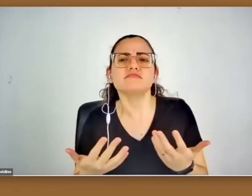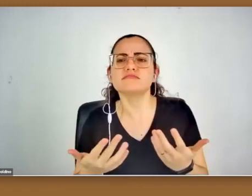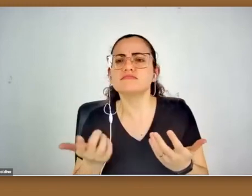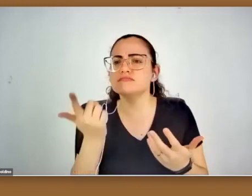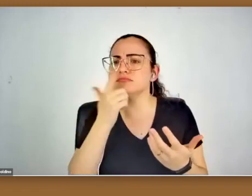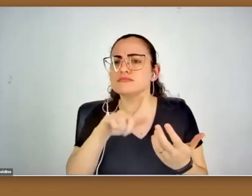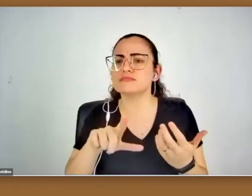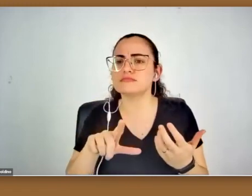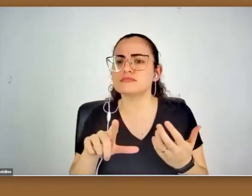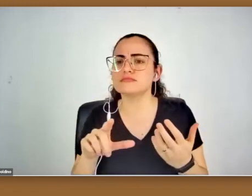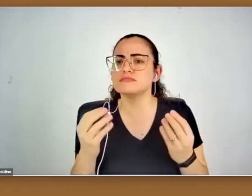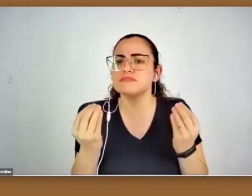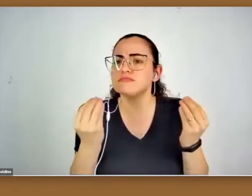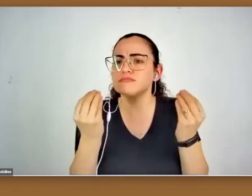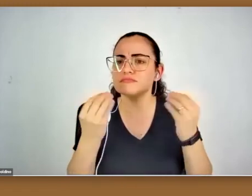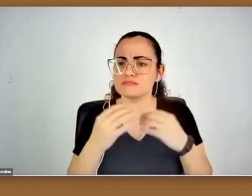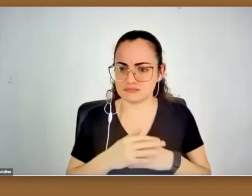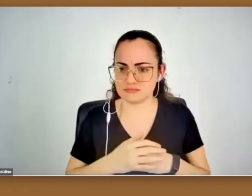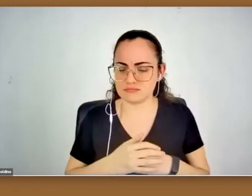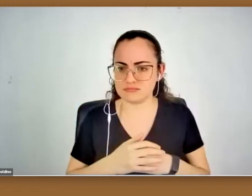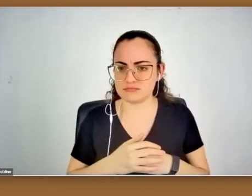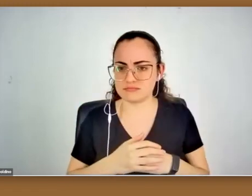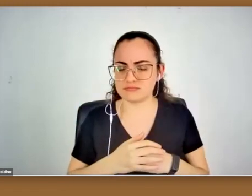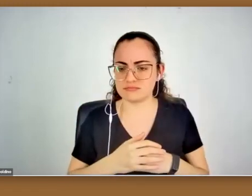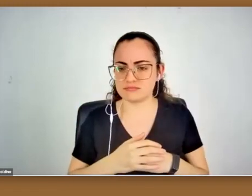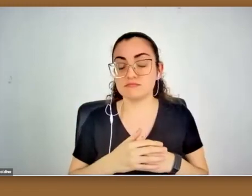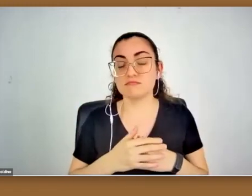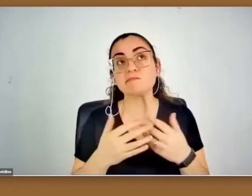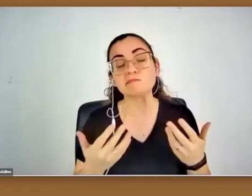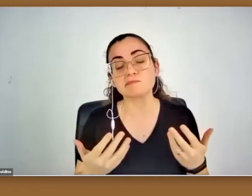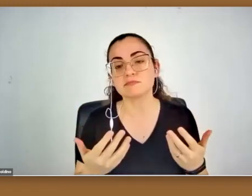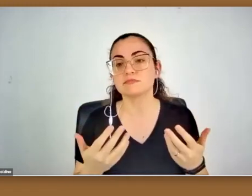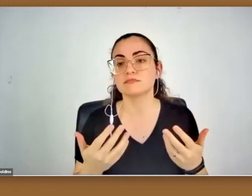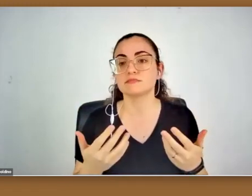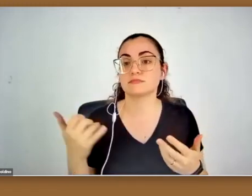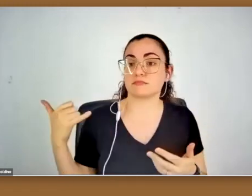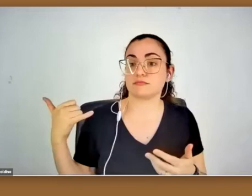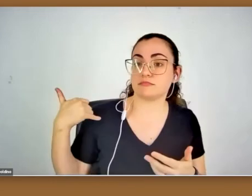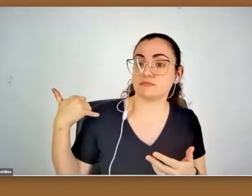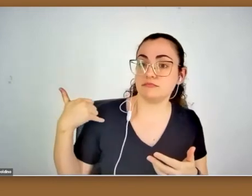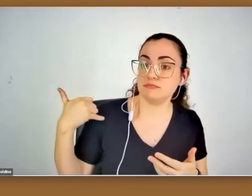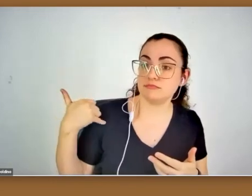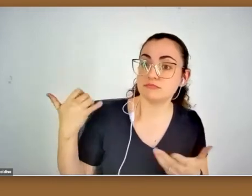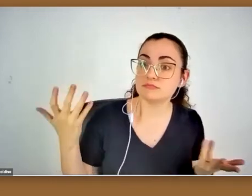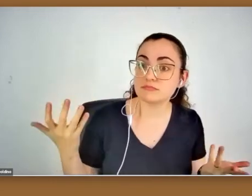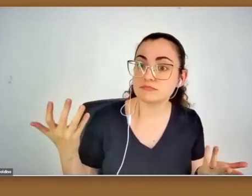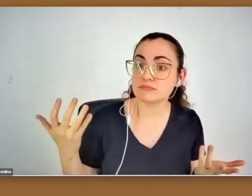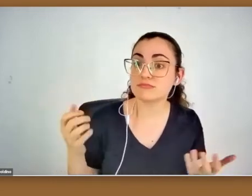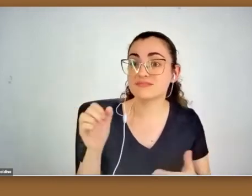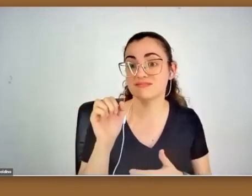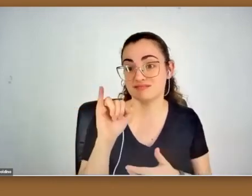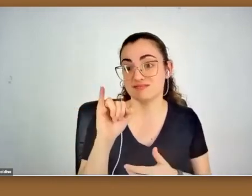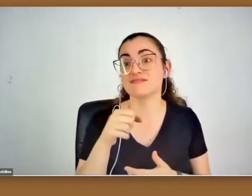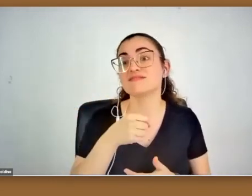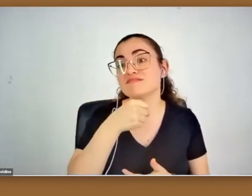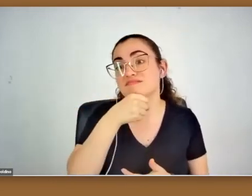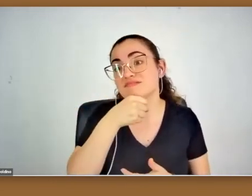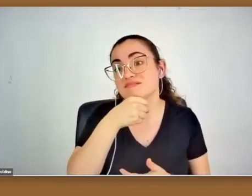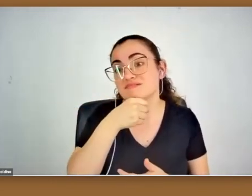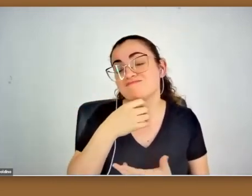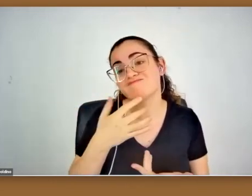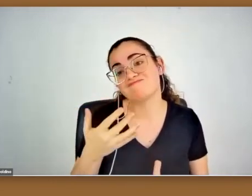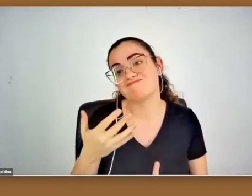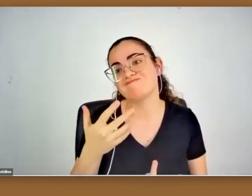gente, né? Do meu corpo aqui. A minha idade, né? Quanto mais velha eu vou ficando, provavelmente com